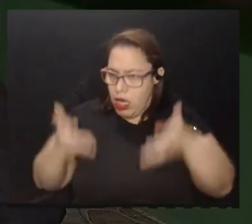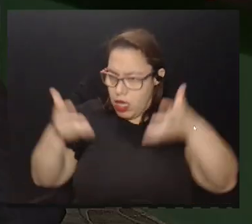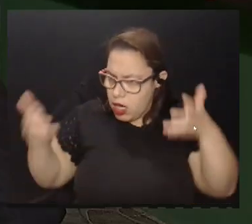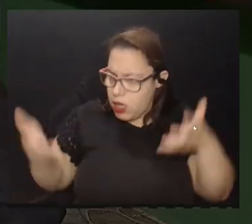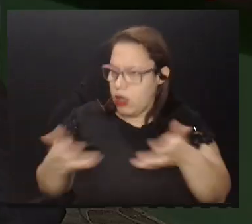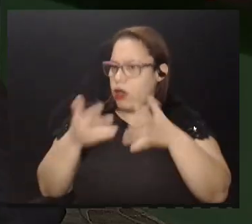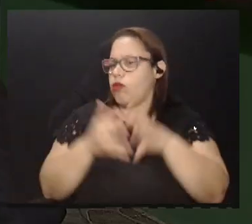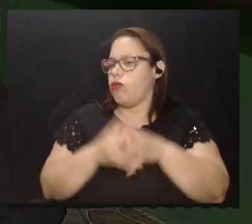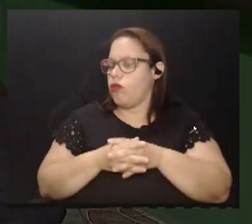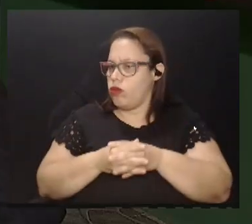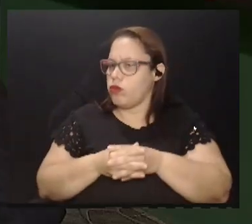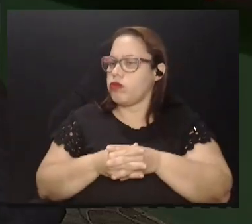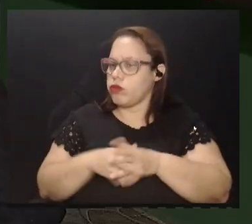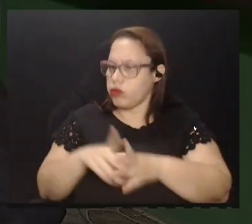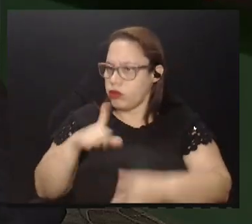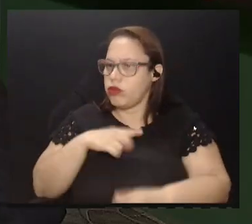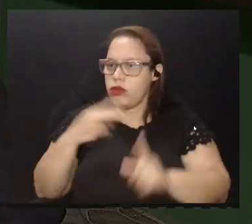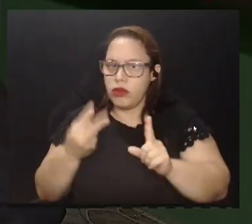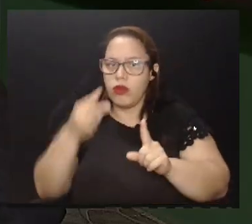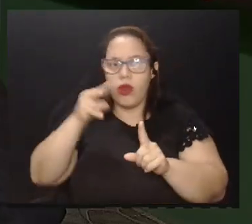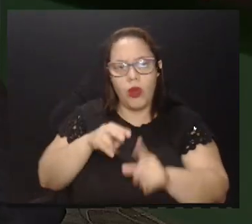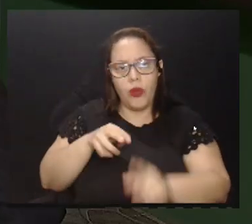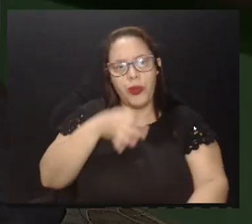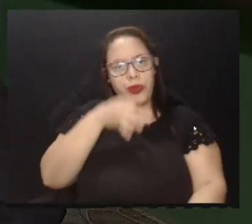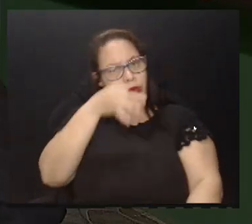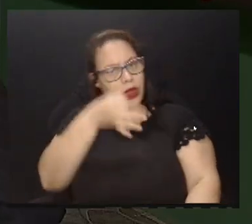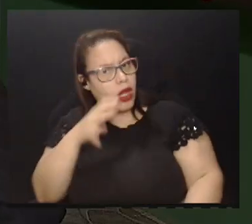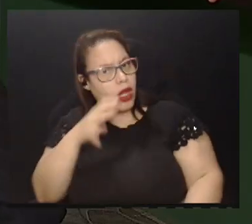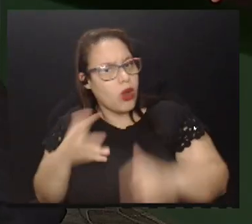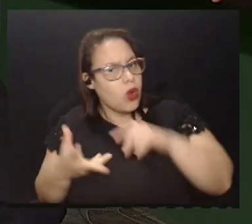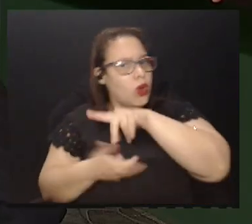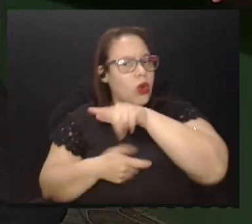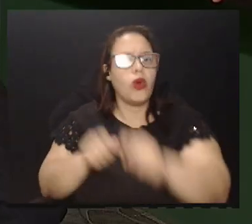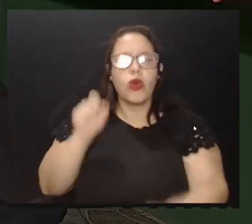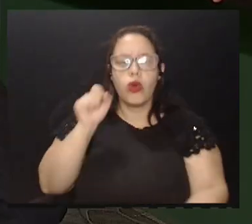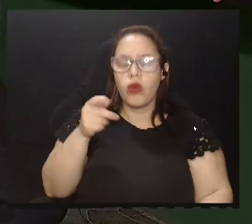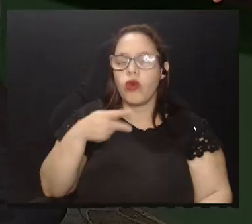um olhar crítico sobre o mundo e sobre isso que falam os nossos filmes.